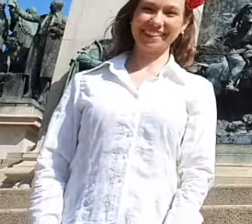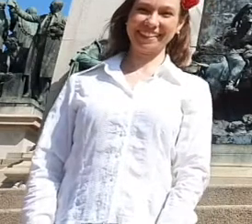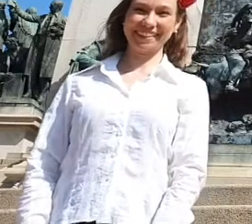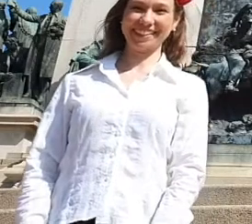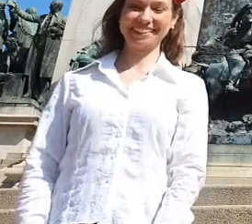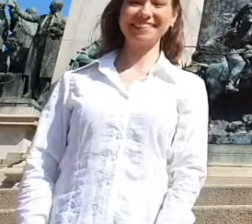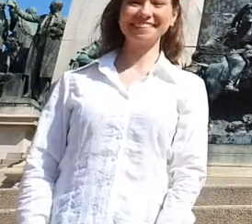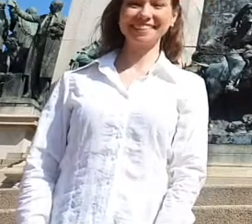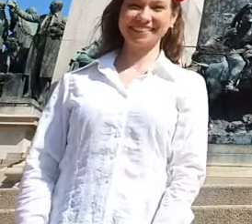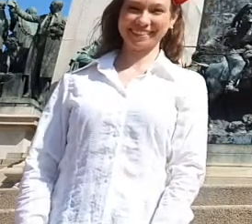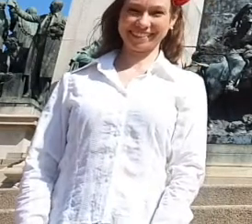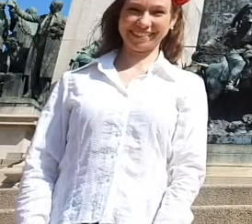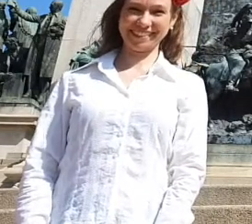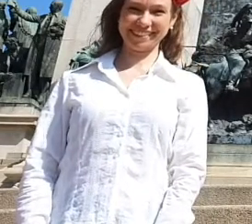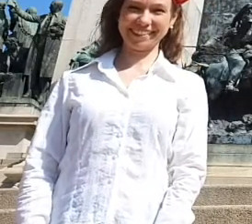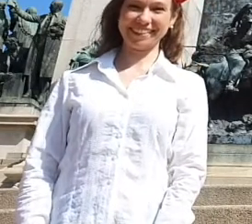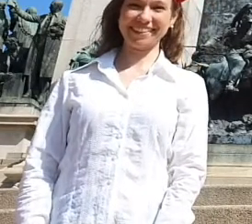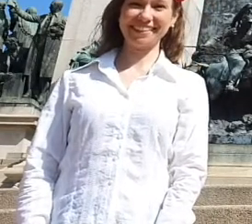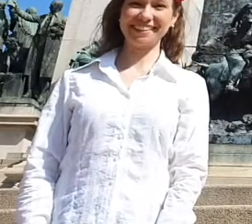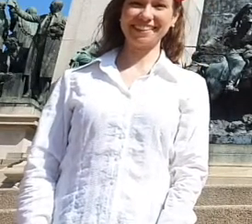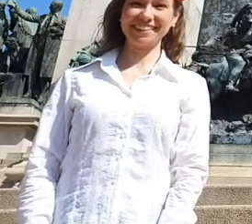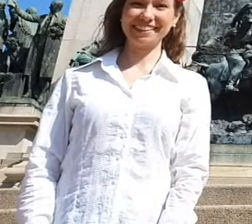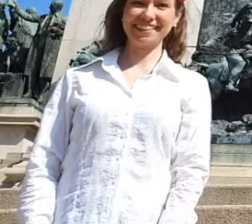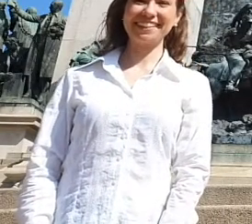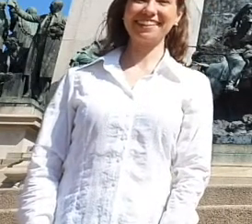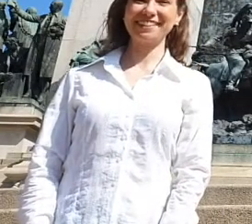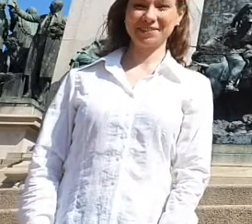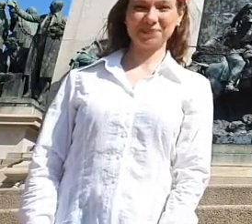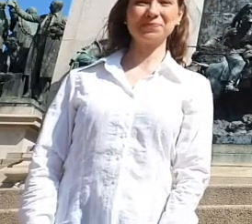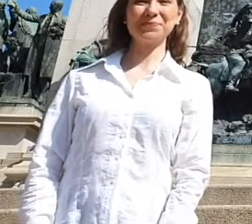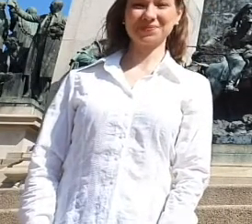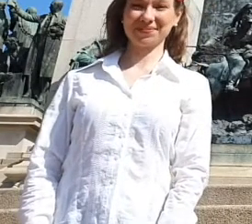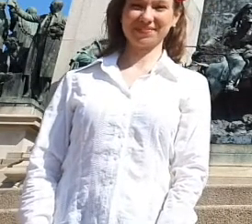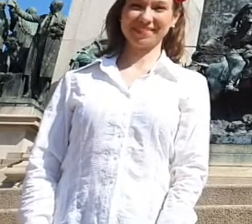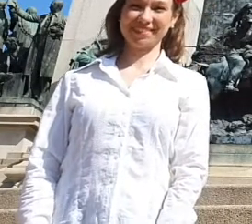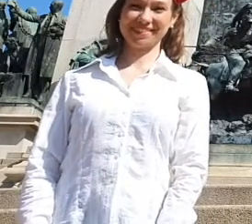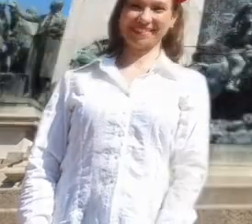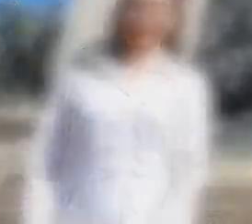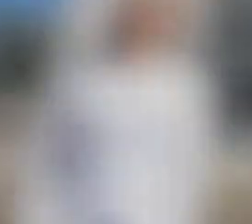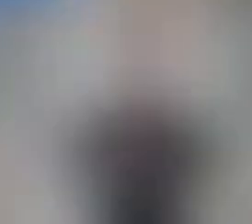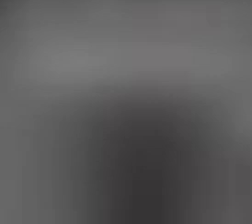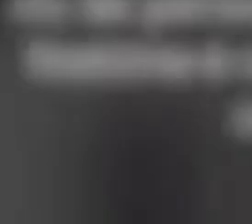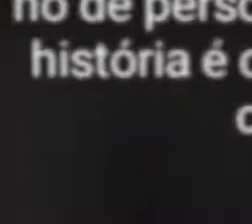de alegria por compor essa programação com o nosso trabalho Bruseadeiras na Web.